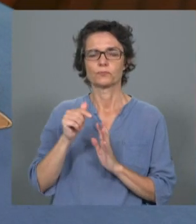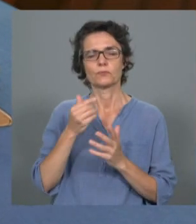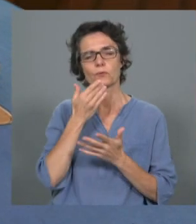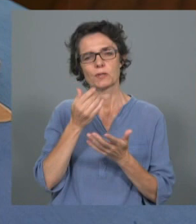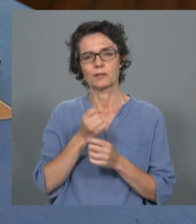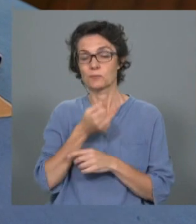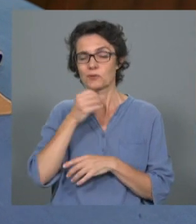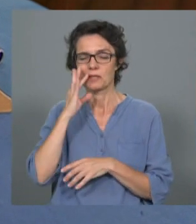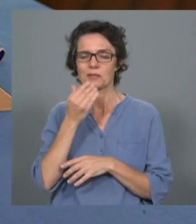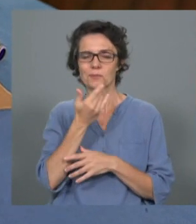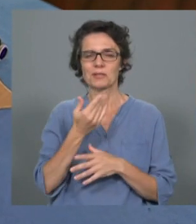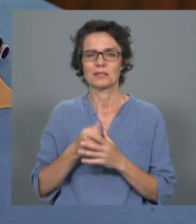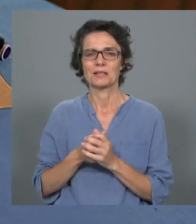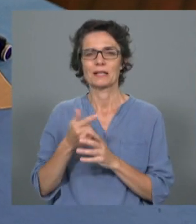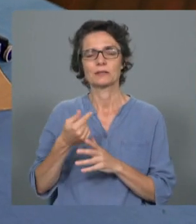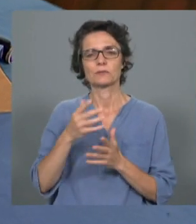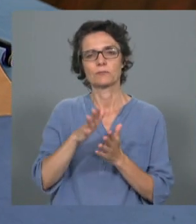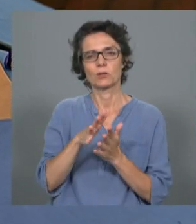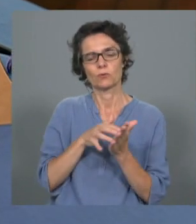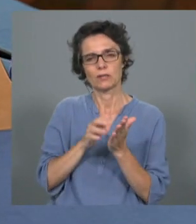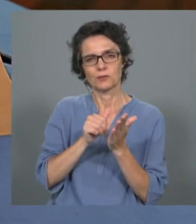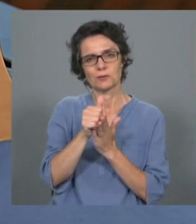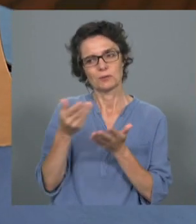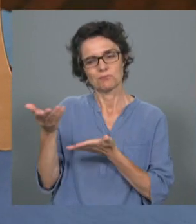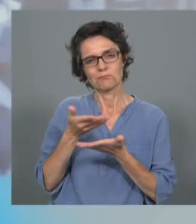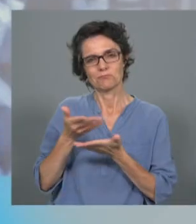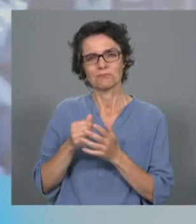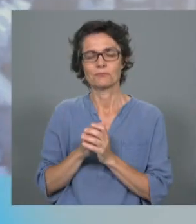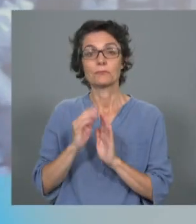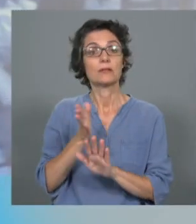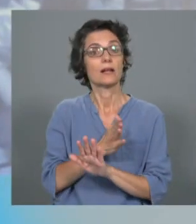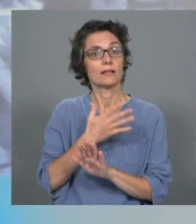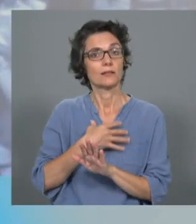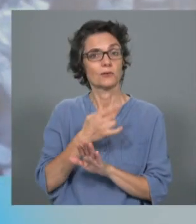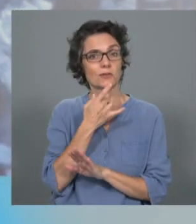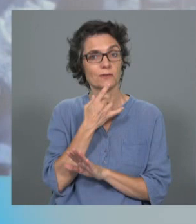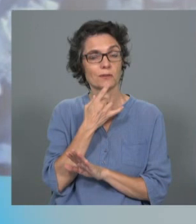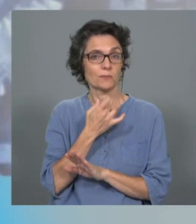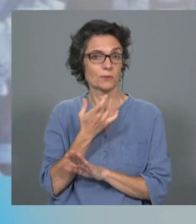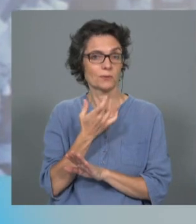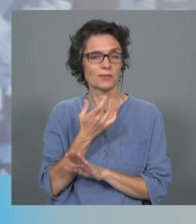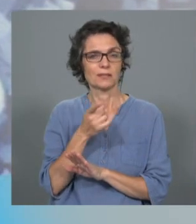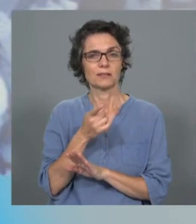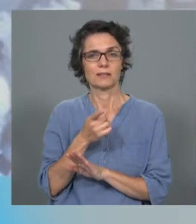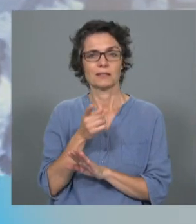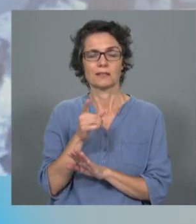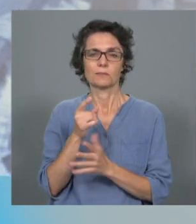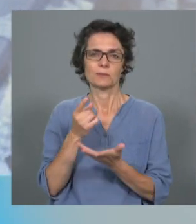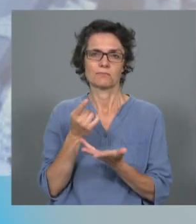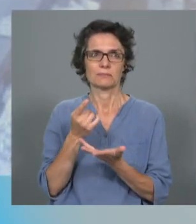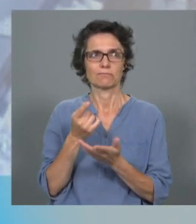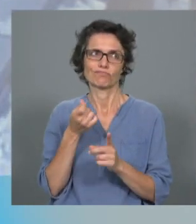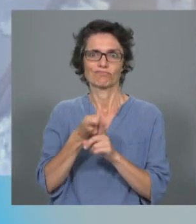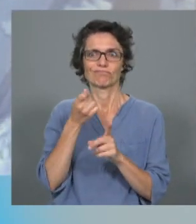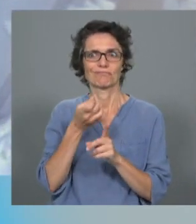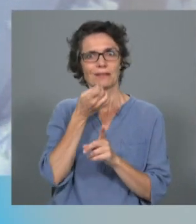facto textos da Bíblia, mas antes, Frei José Nunes, pedia-lhe, e sobretudo para deixar esse desafio a quem nos